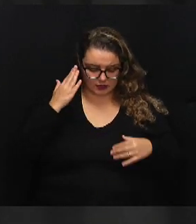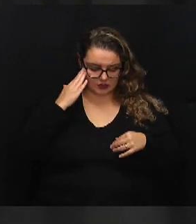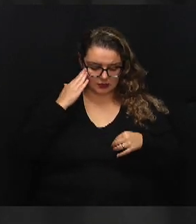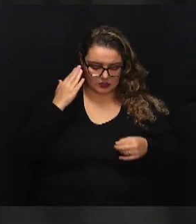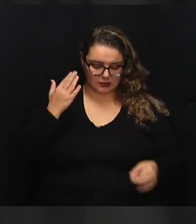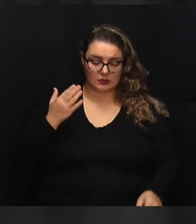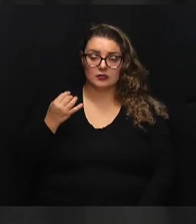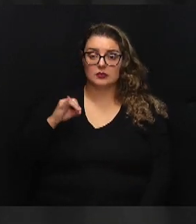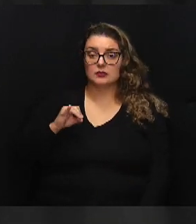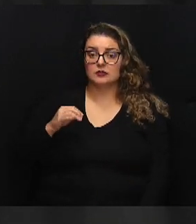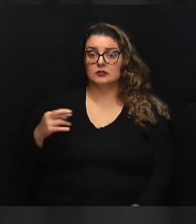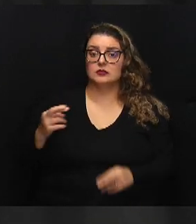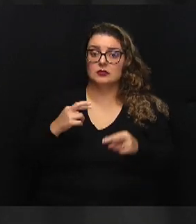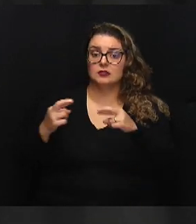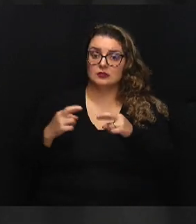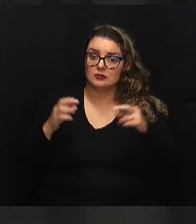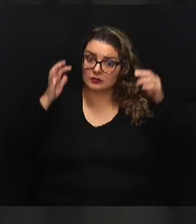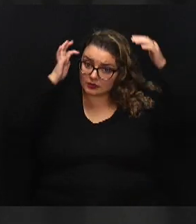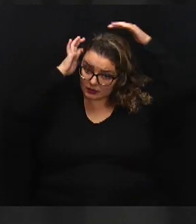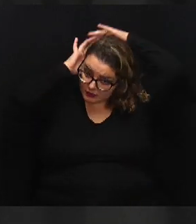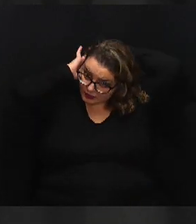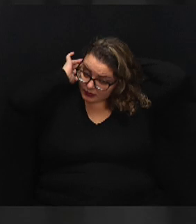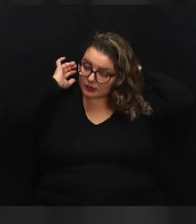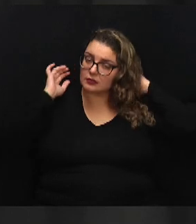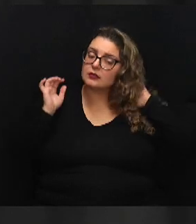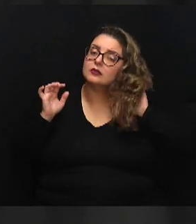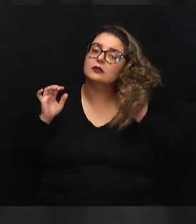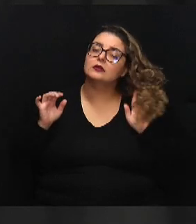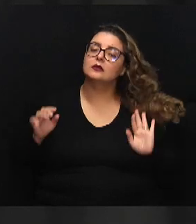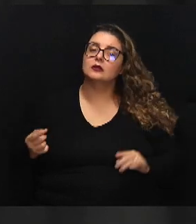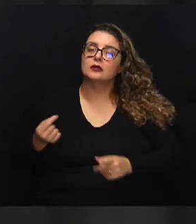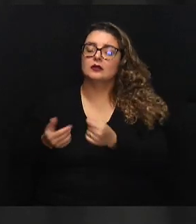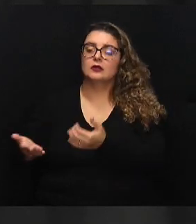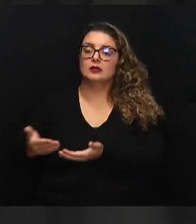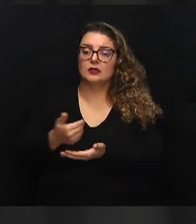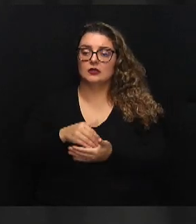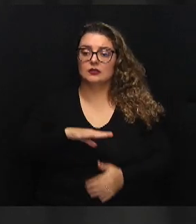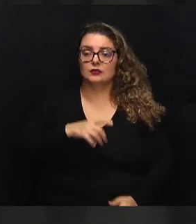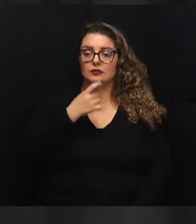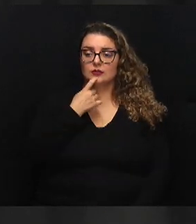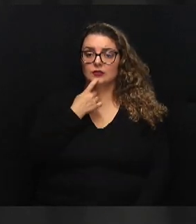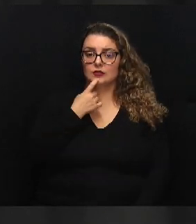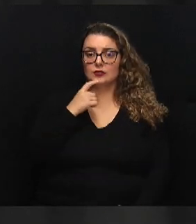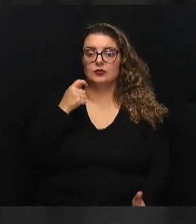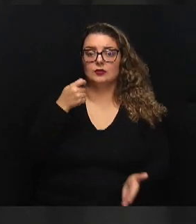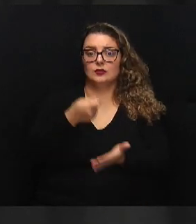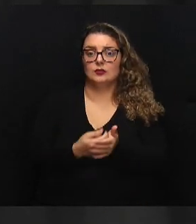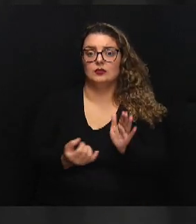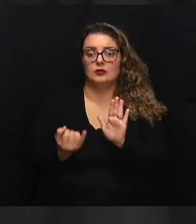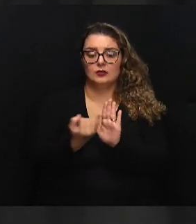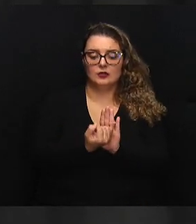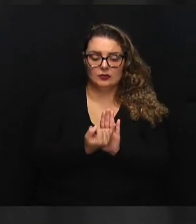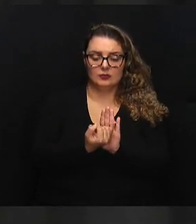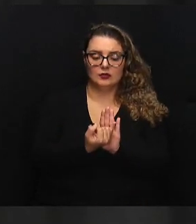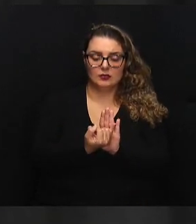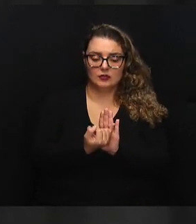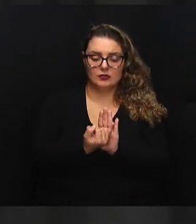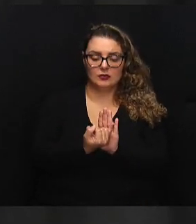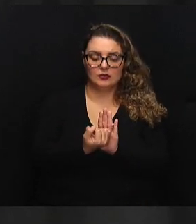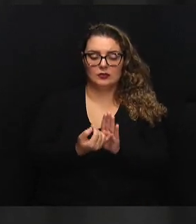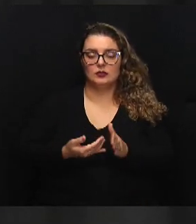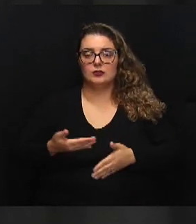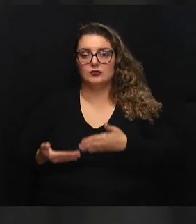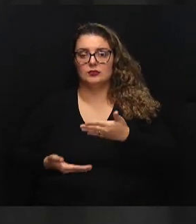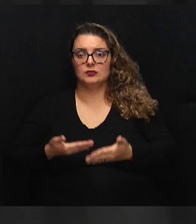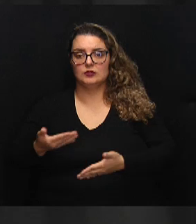se você for analisar a arrecadação de Campinas, o que se paga de imposto em termos de